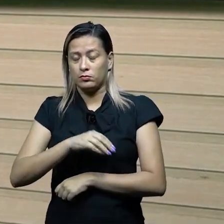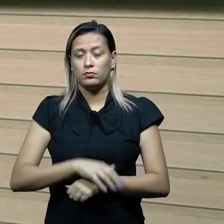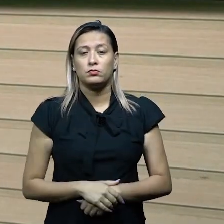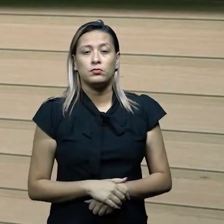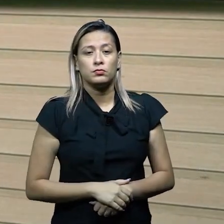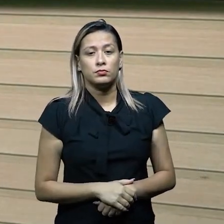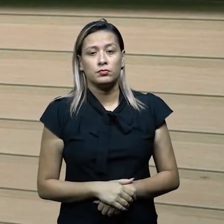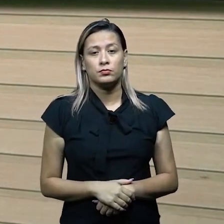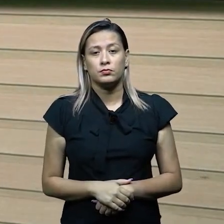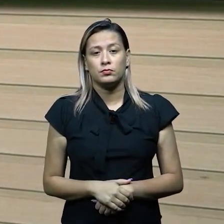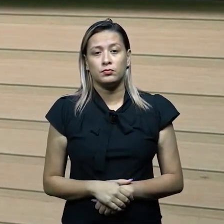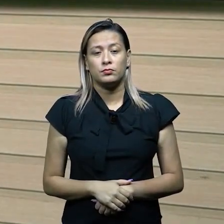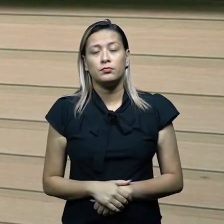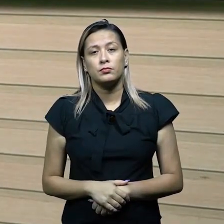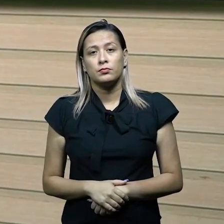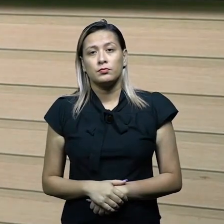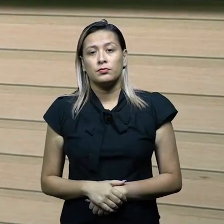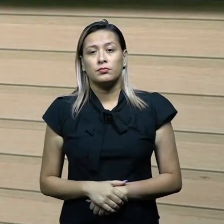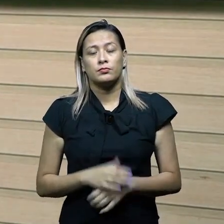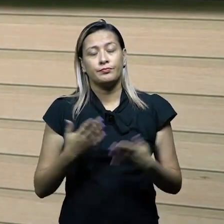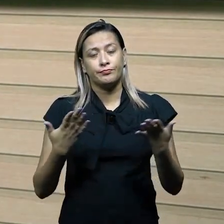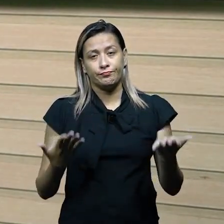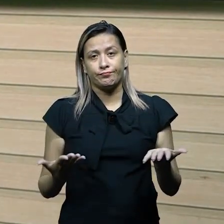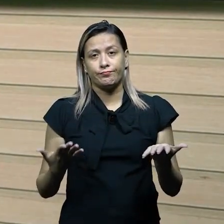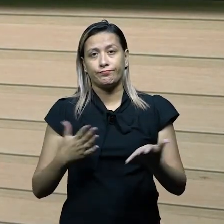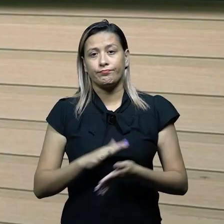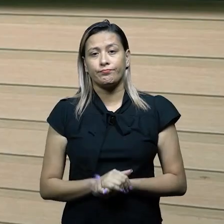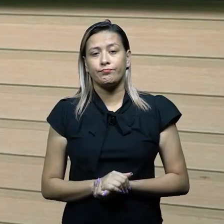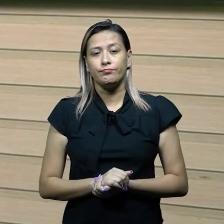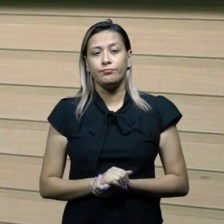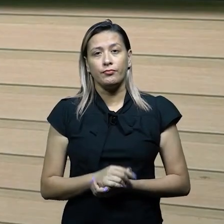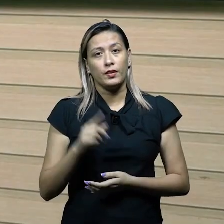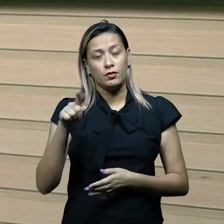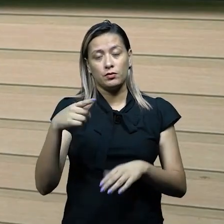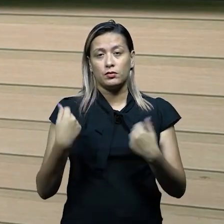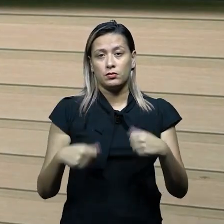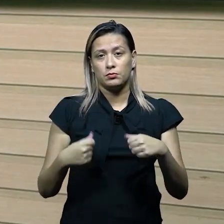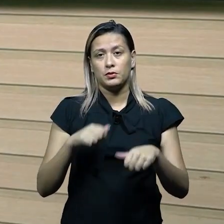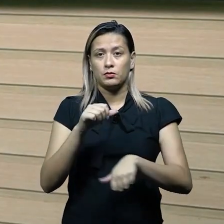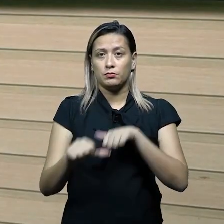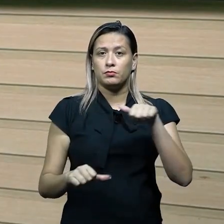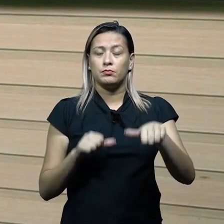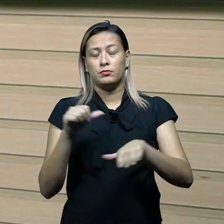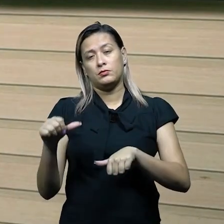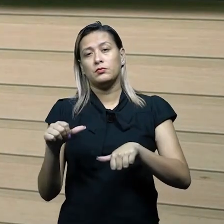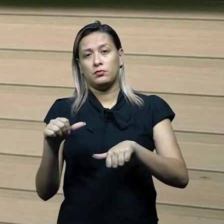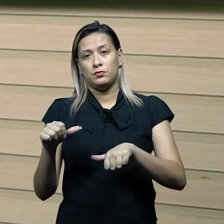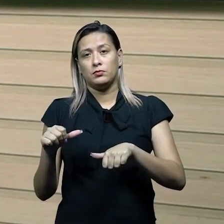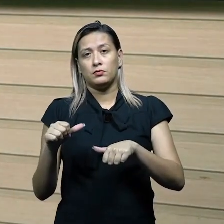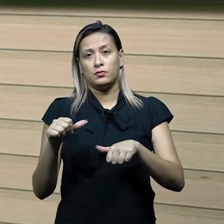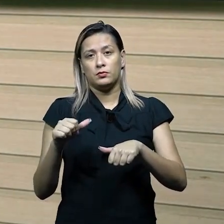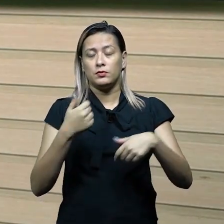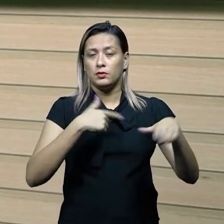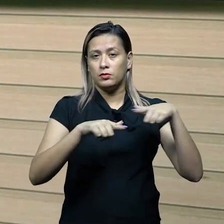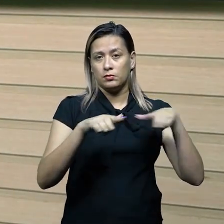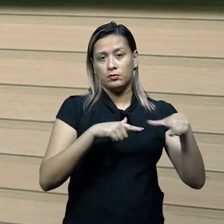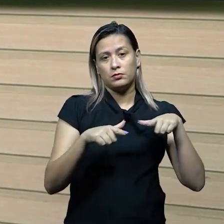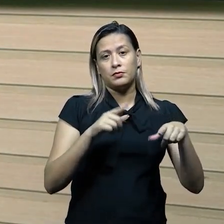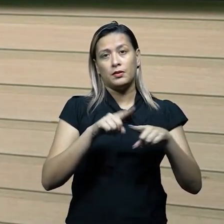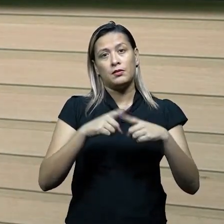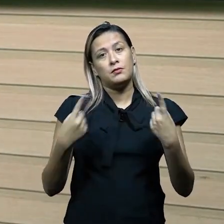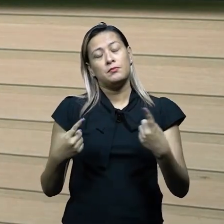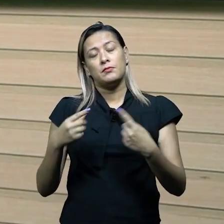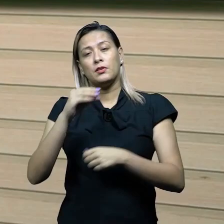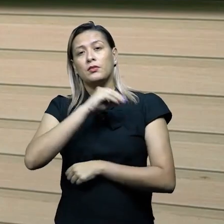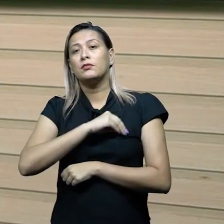pouco nos próximos slides, não necessariamente você precisa mudar de cargo, mas o objetivo é que